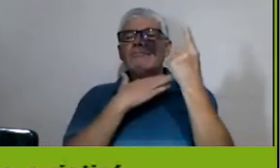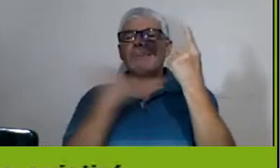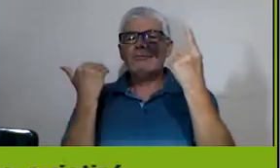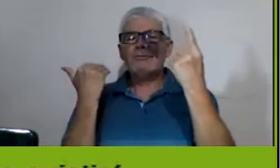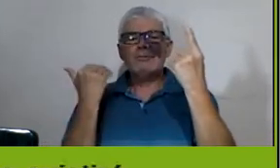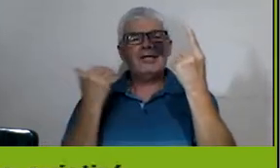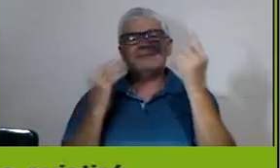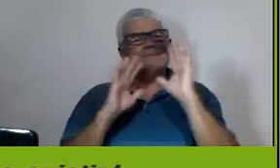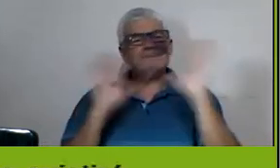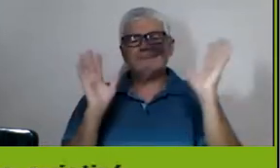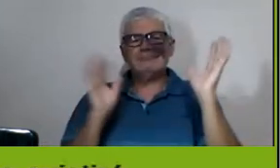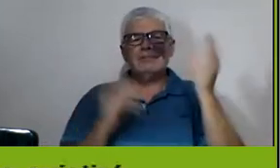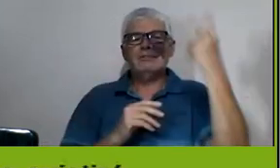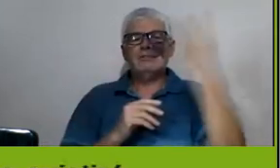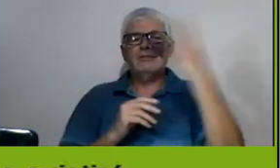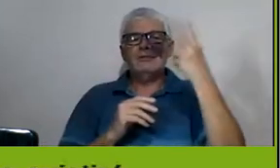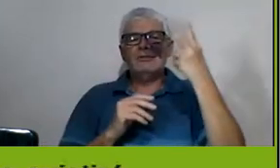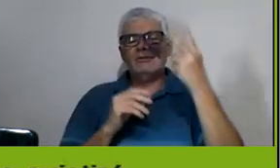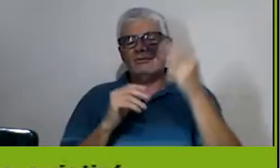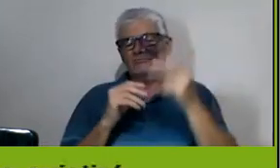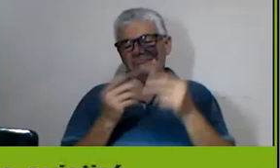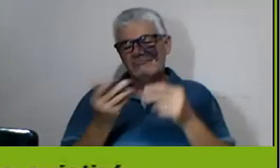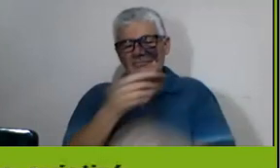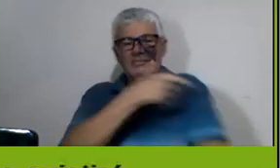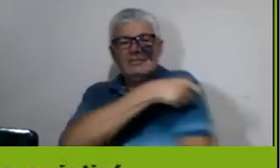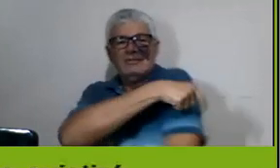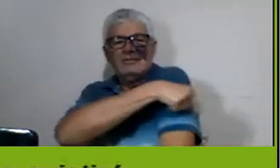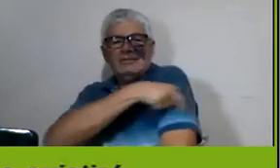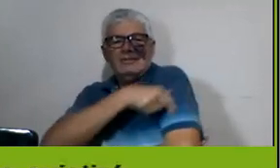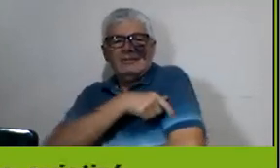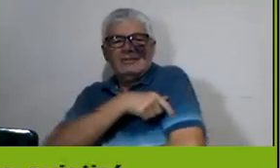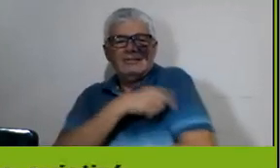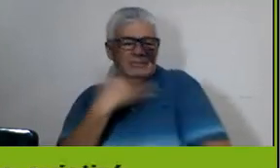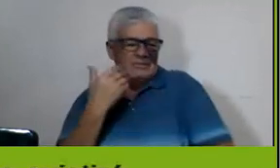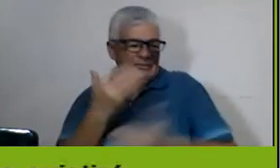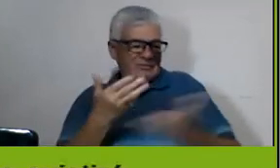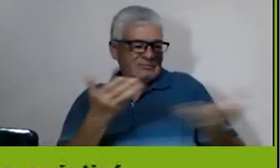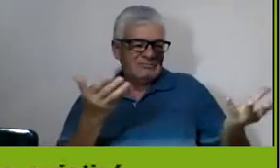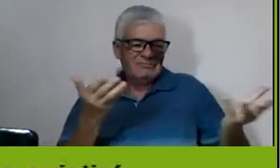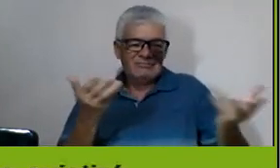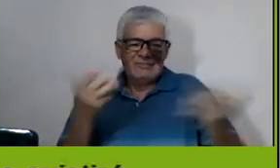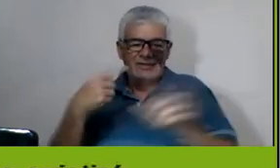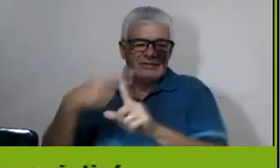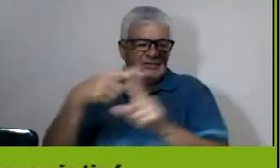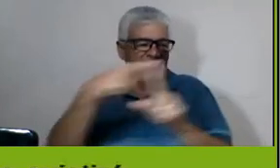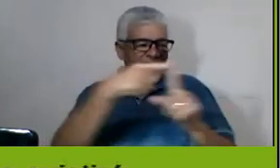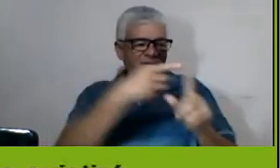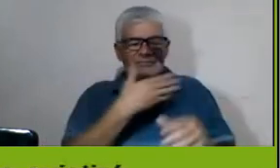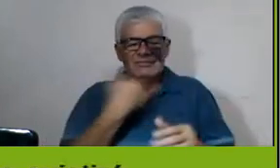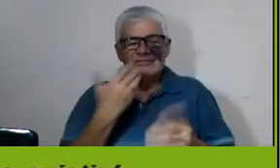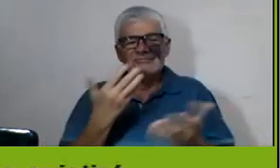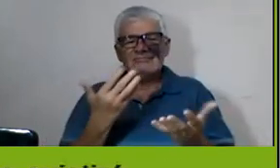Eles dão muita importância para esse tipo de cultura, né? De saber de onde vem o nome, o que